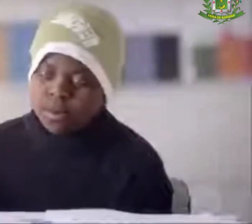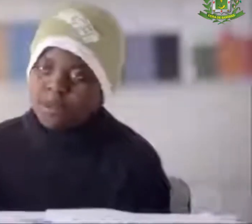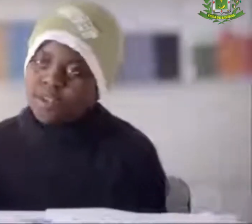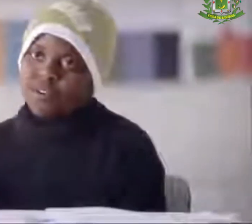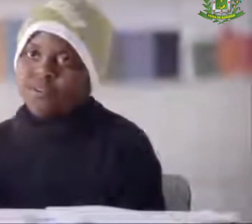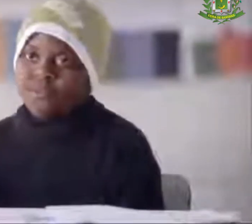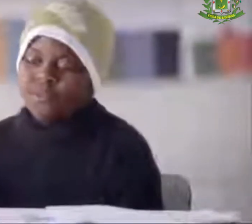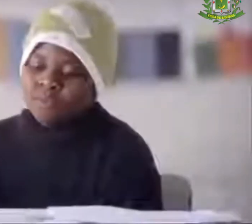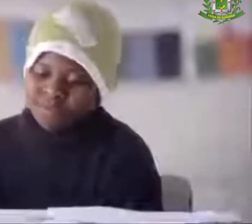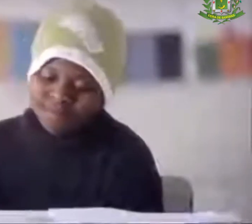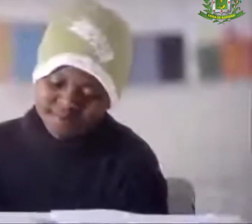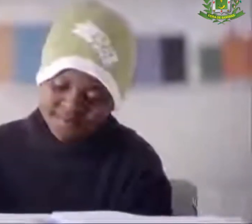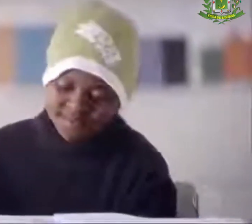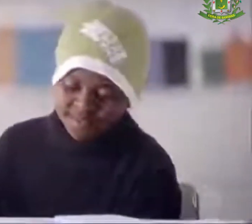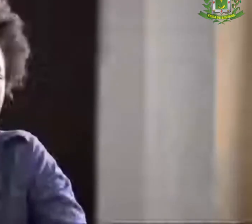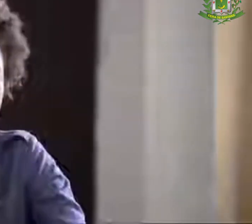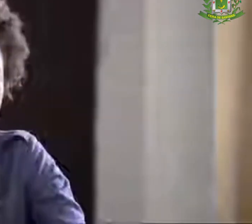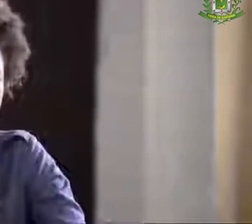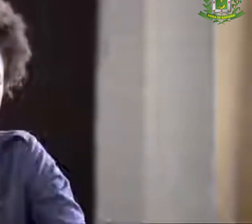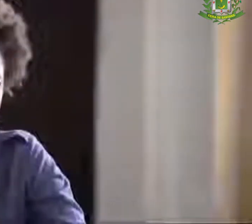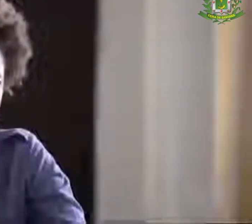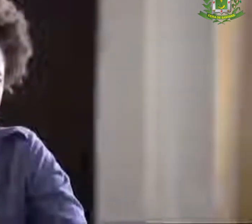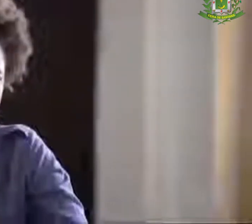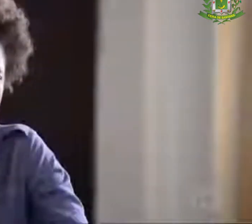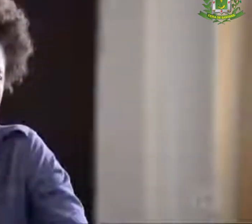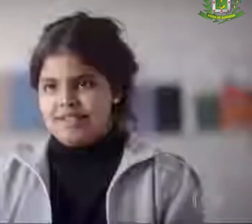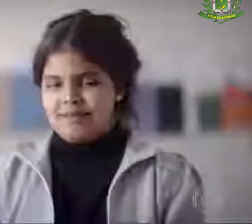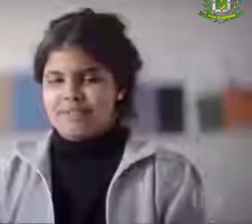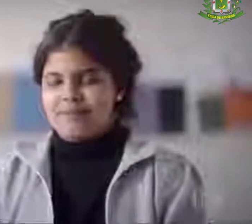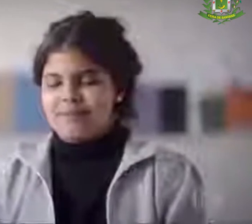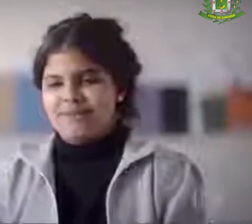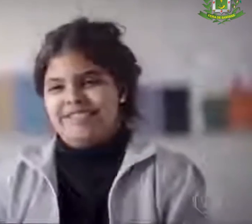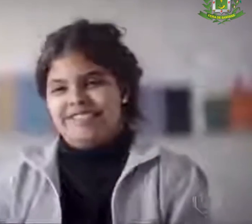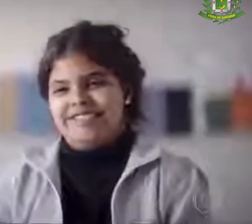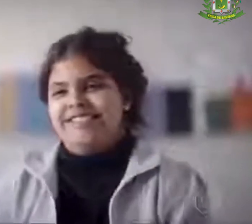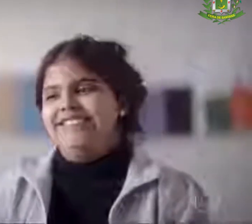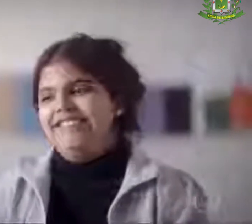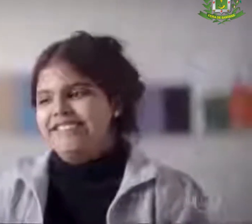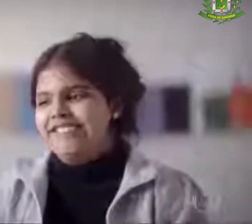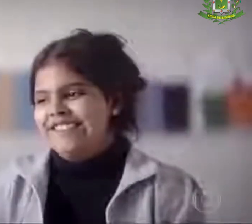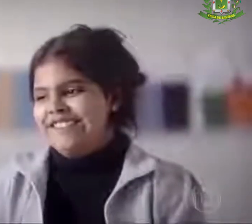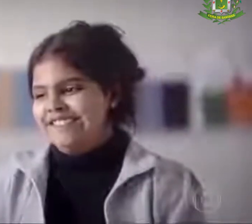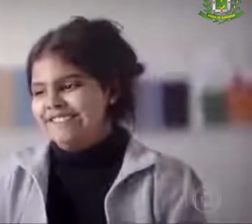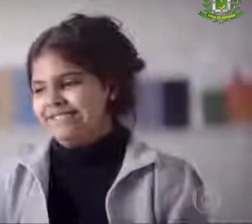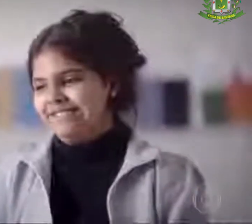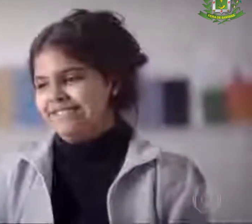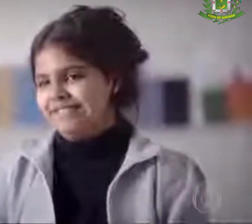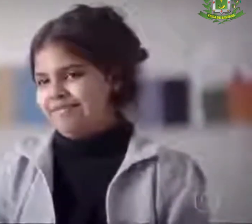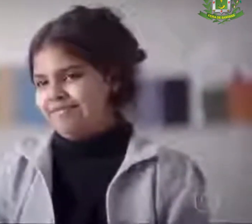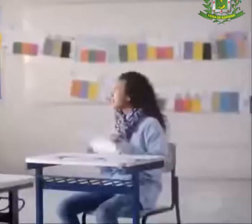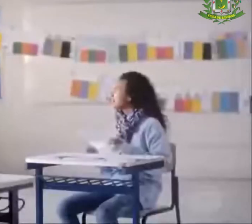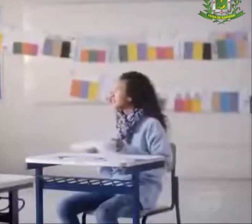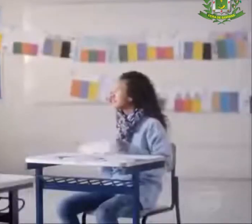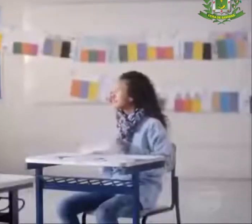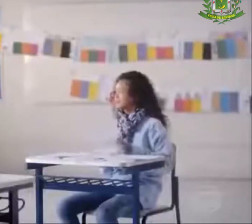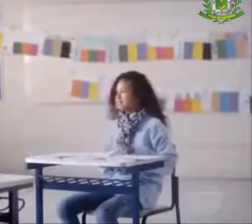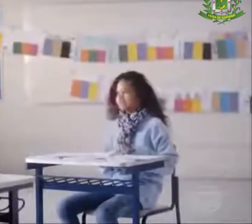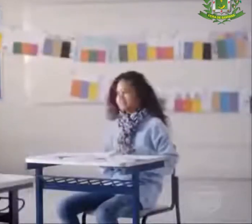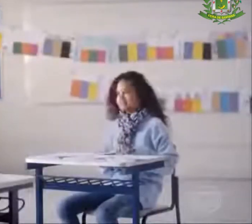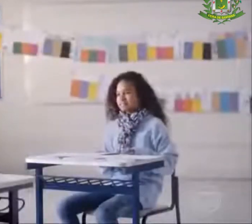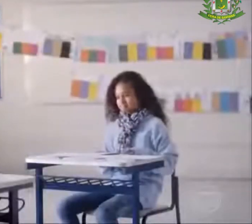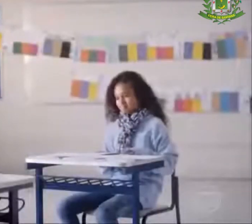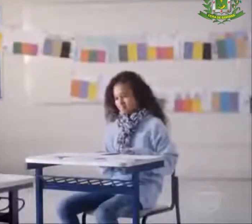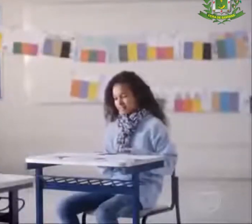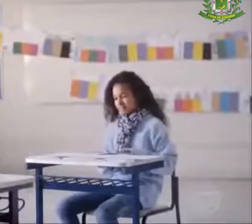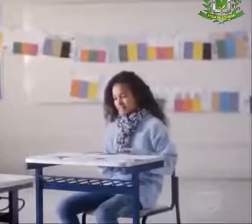Seu cabelo é horrível. Seu cabelo parece uma esponha, eu não consigo. Você vai dizer